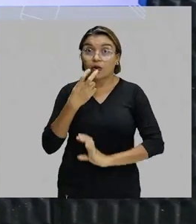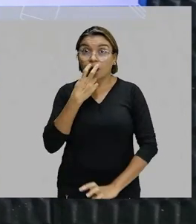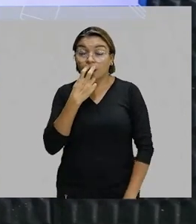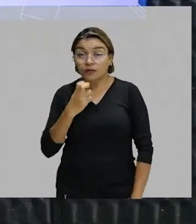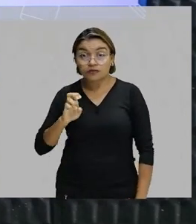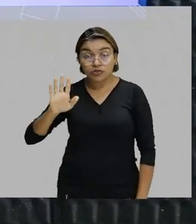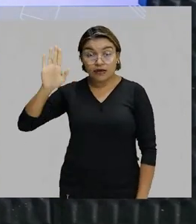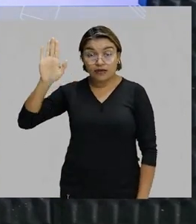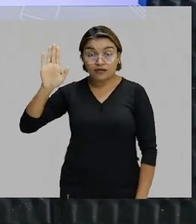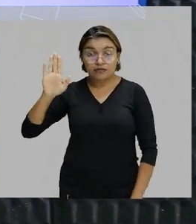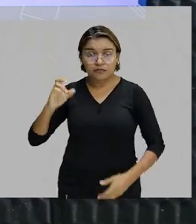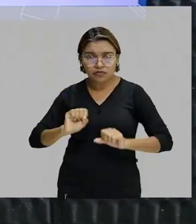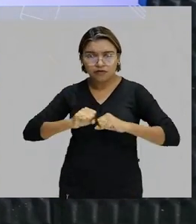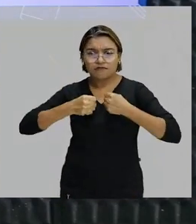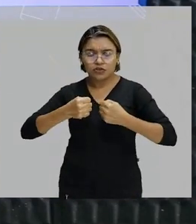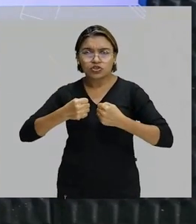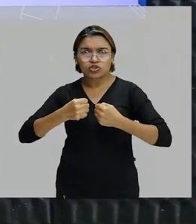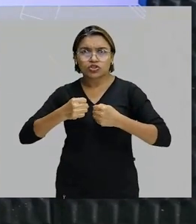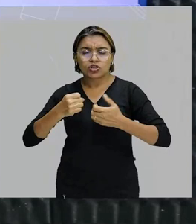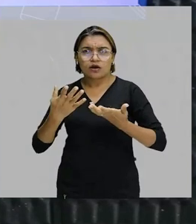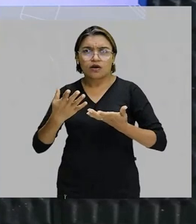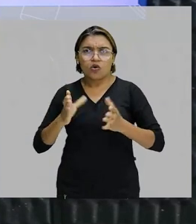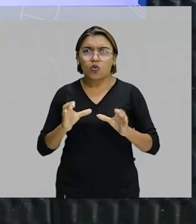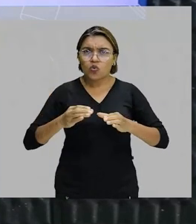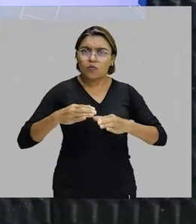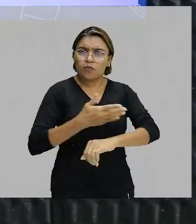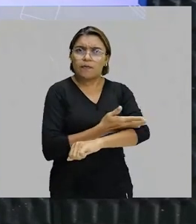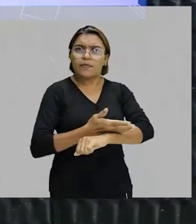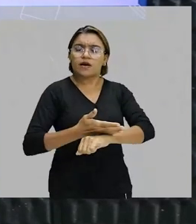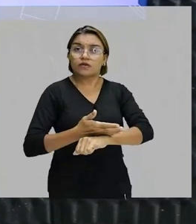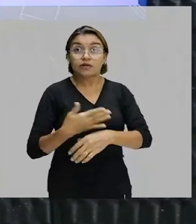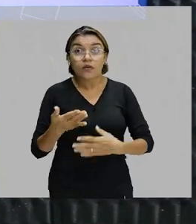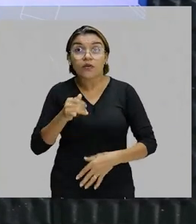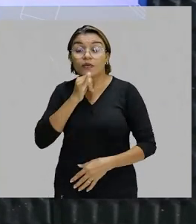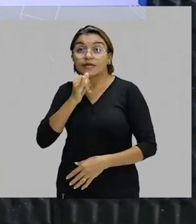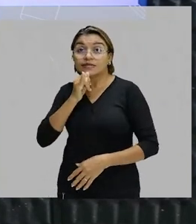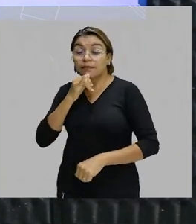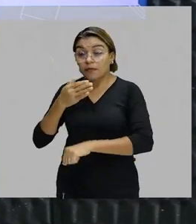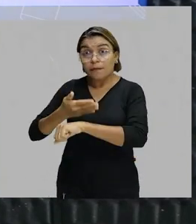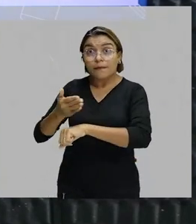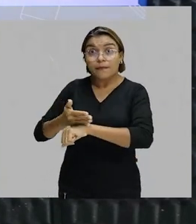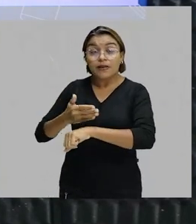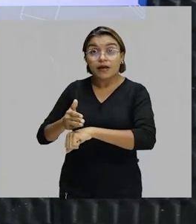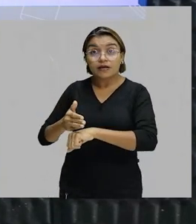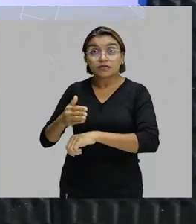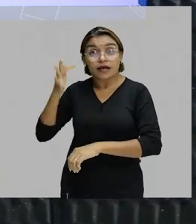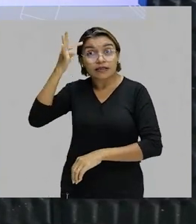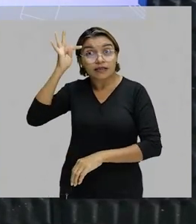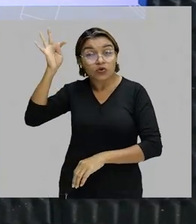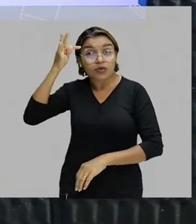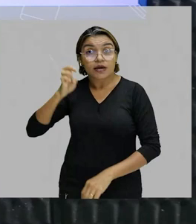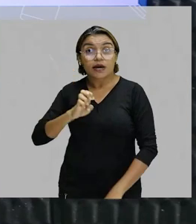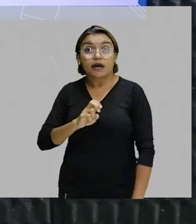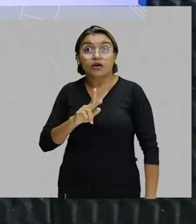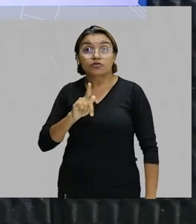ideia do arianismo da supremacia Branca então é um exemplo de como se aplicava na prática uma teoria eugênica